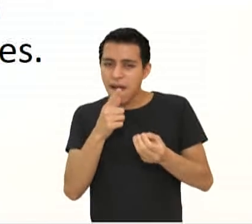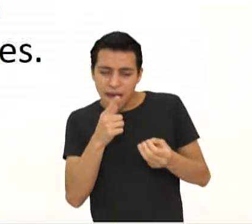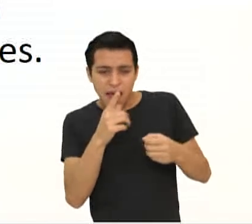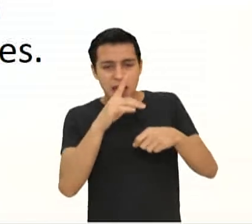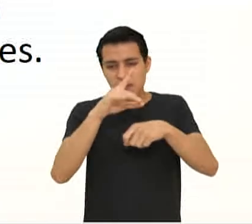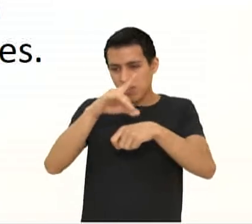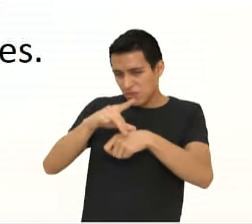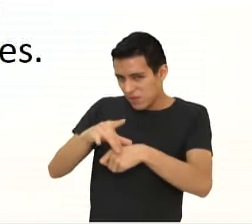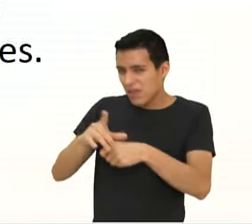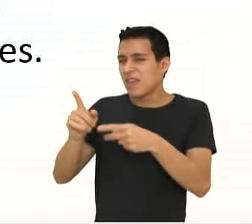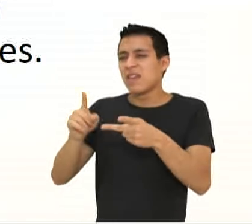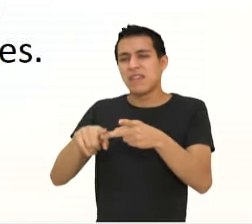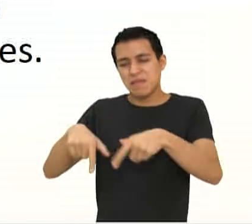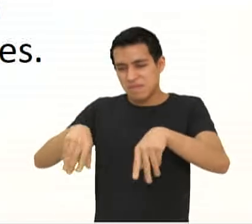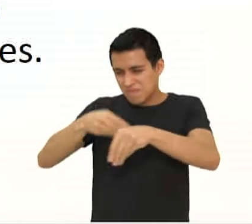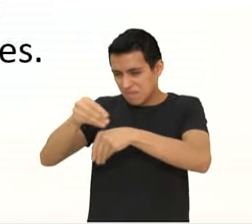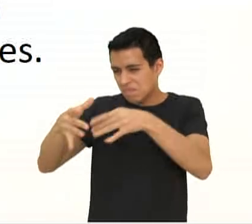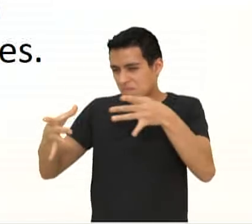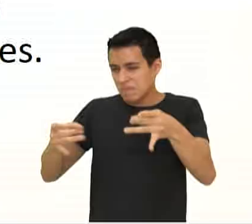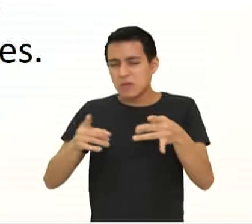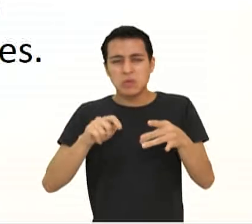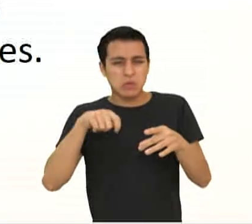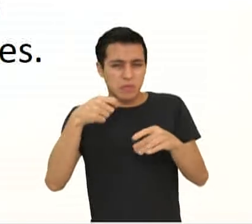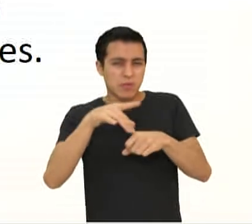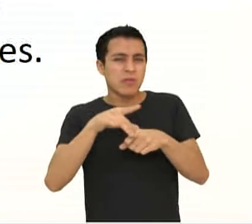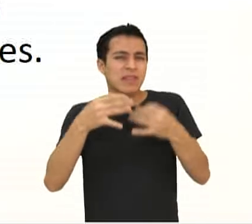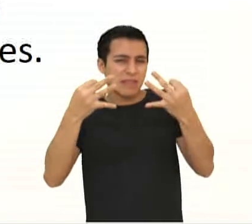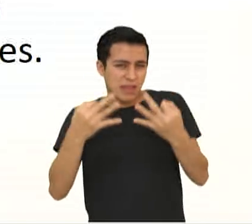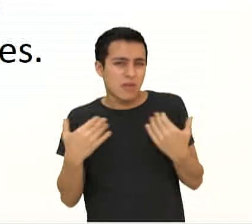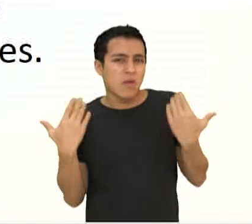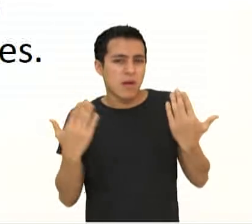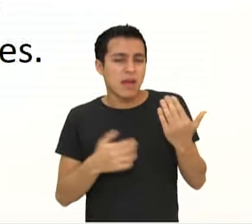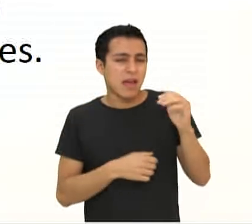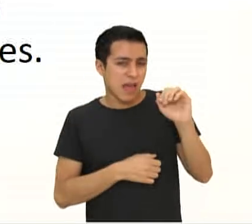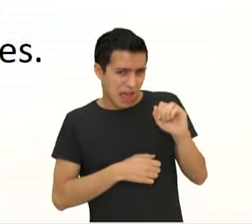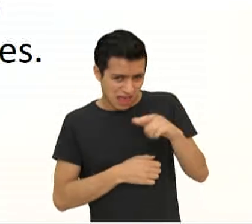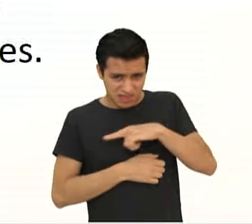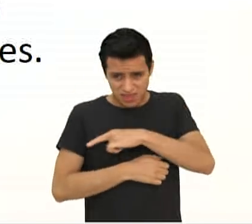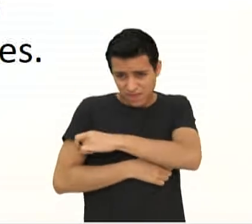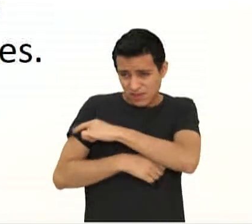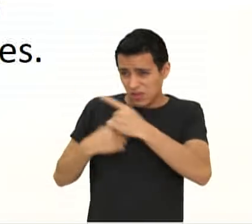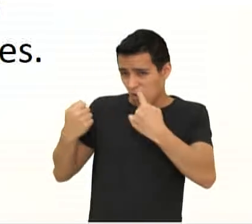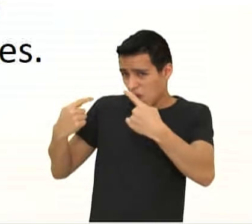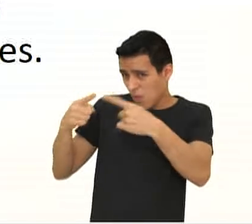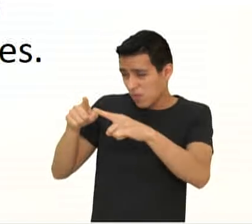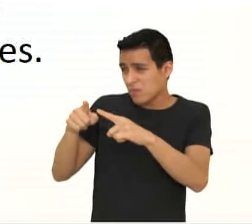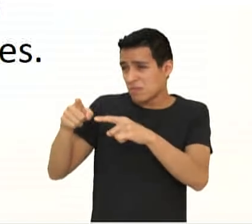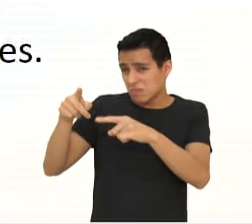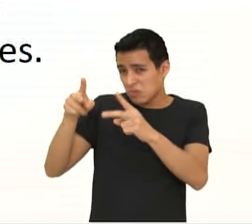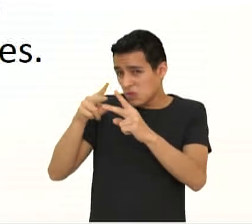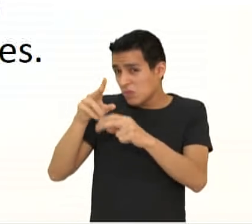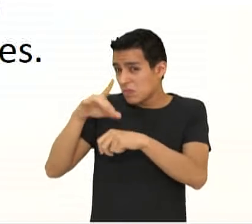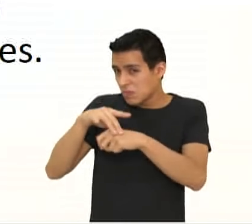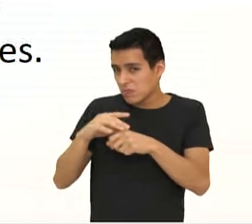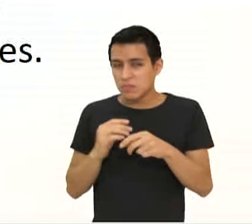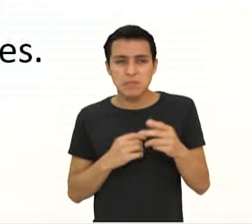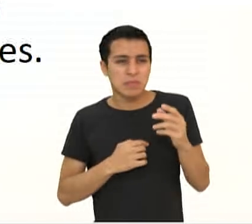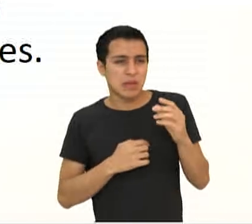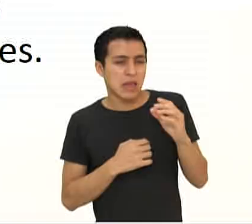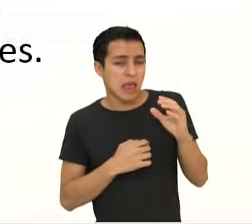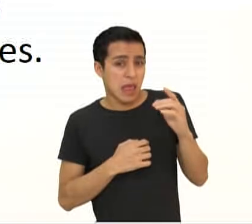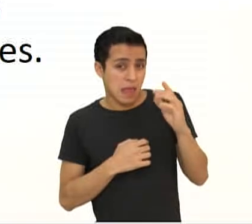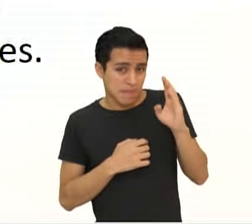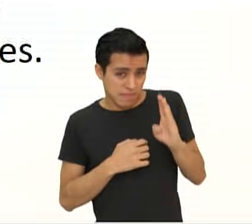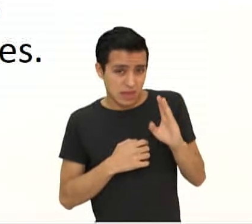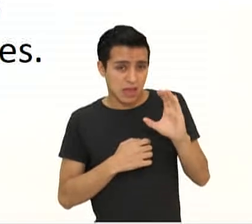essa doença é correto afirmar. Letra A. Existe vacina contra essas duas doenças. A cólera causa